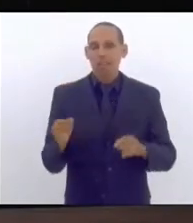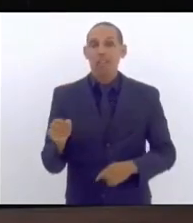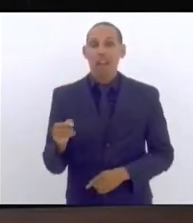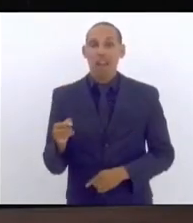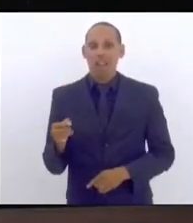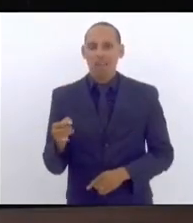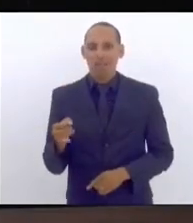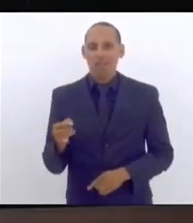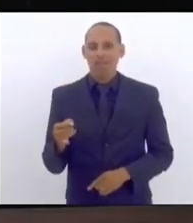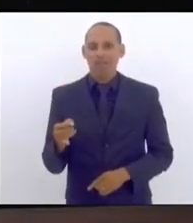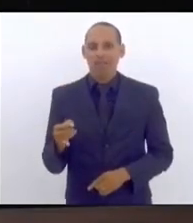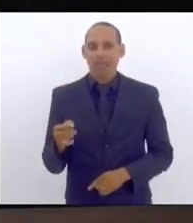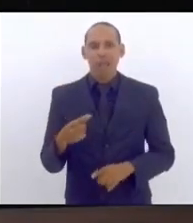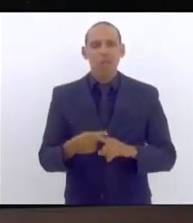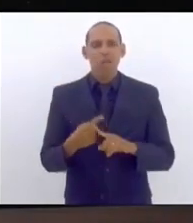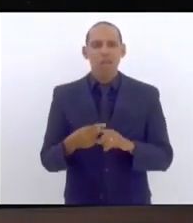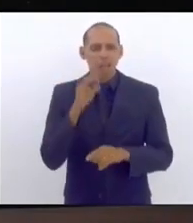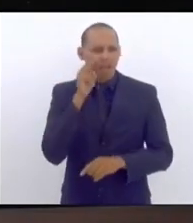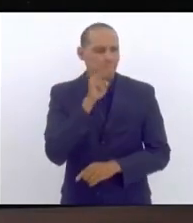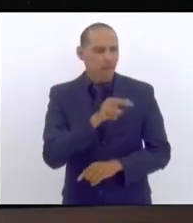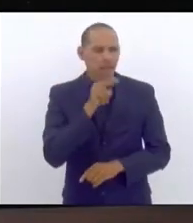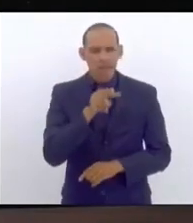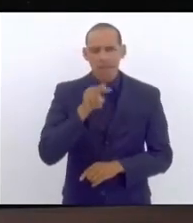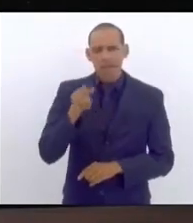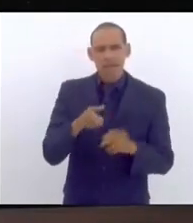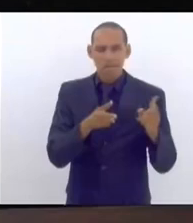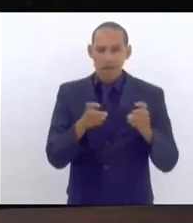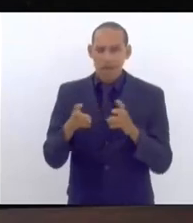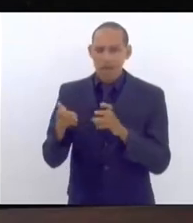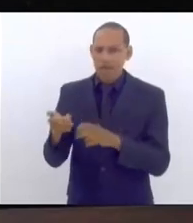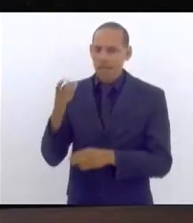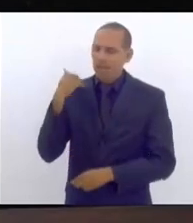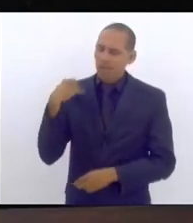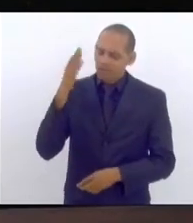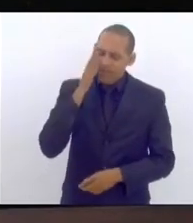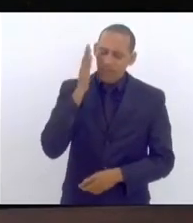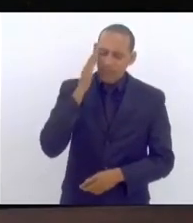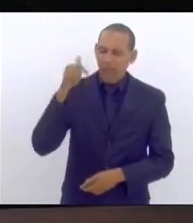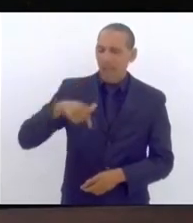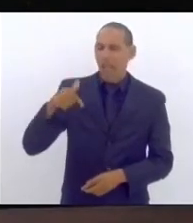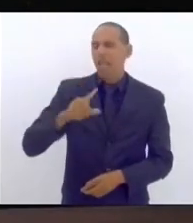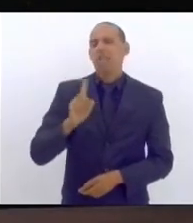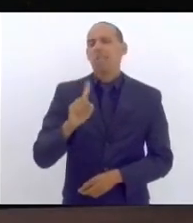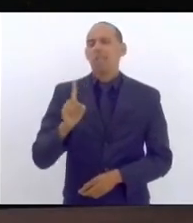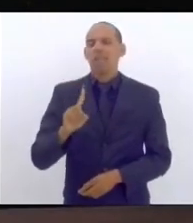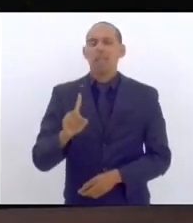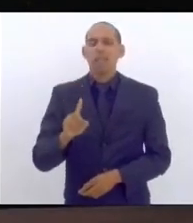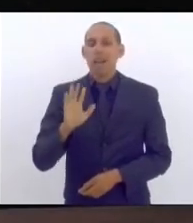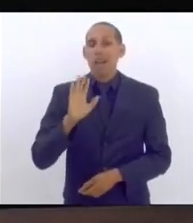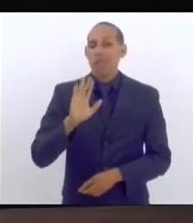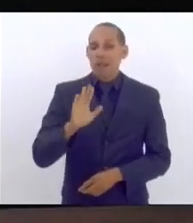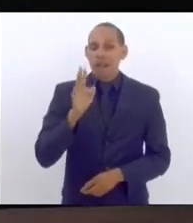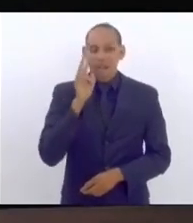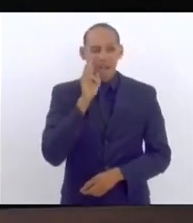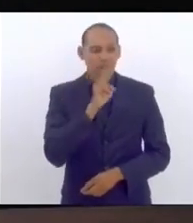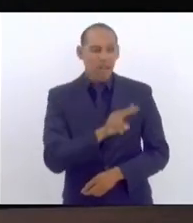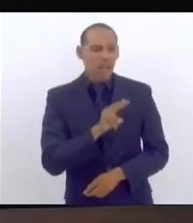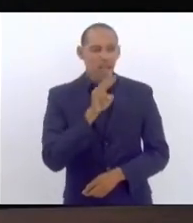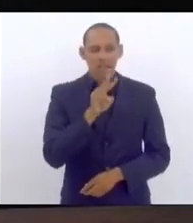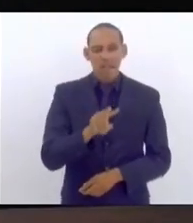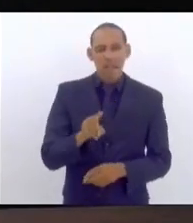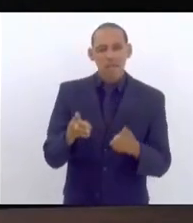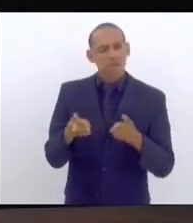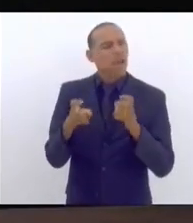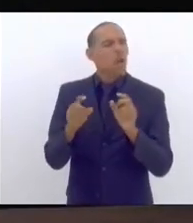vejo em algumas pessoas, sei que não naqueles que ocupam esse parlamento, mas ainda vejo